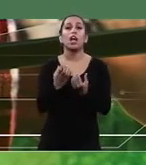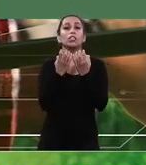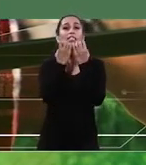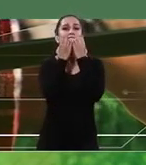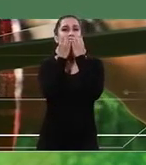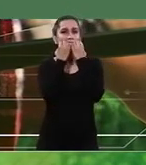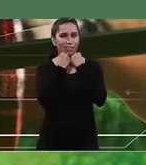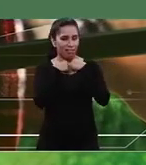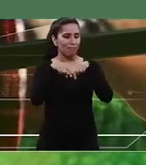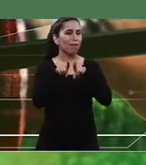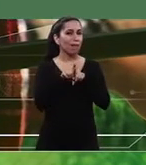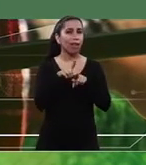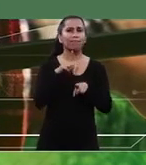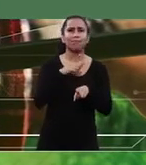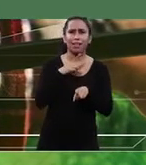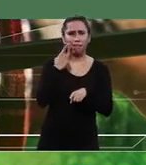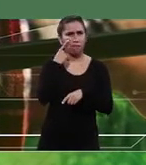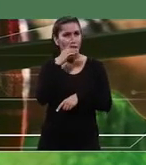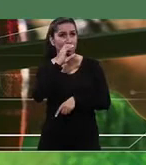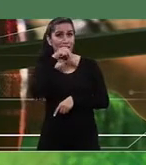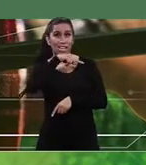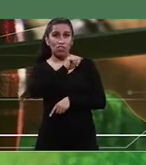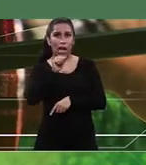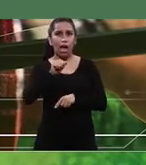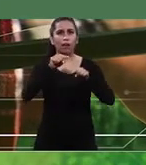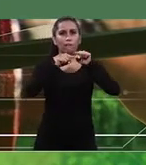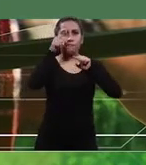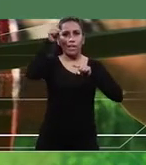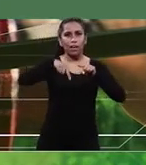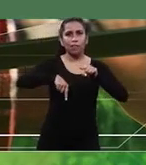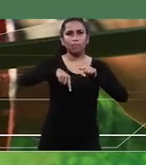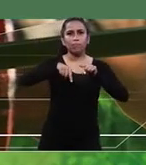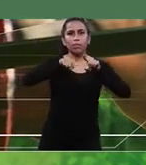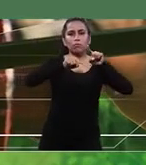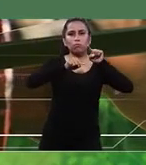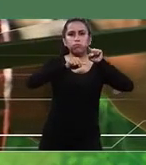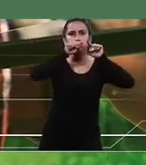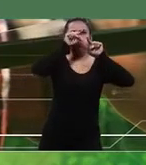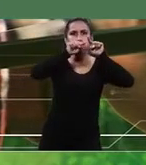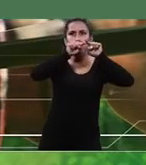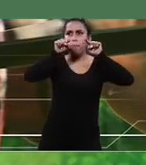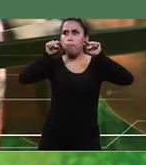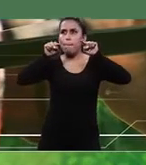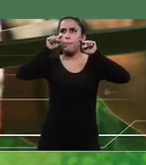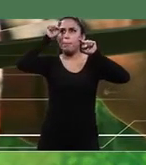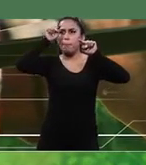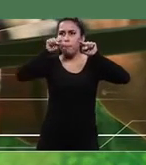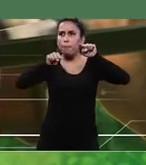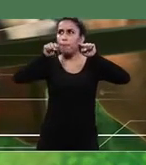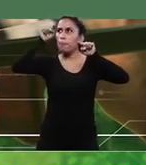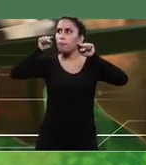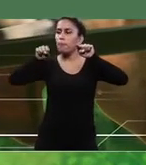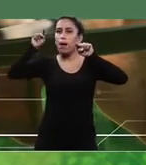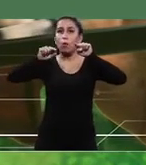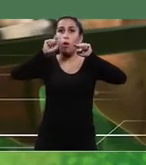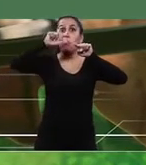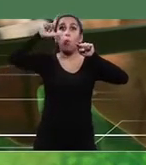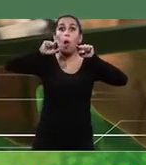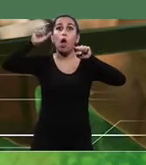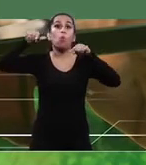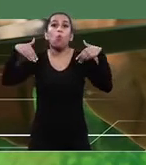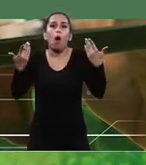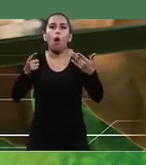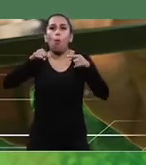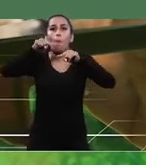esse CMA aí, mostra o crescimento médio anual das exportações de agronegócio de cada um desses estados. Então, eu destaco,